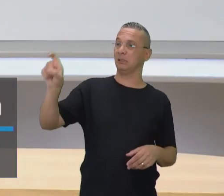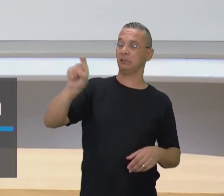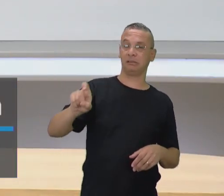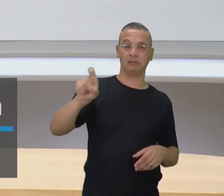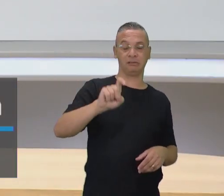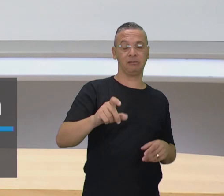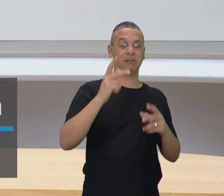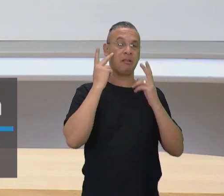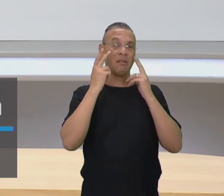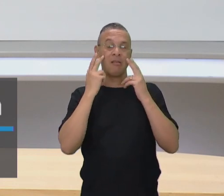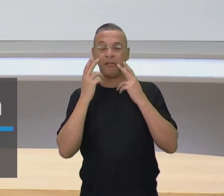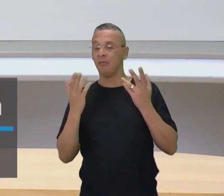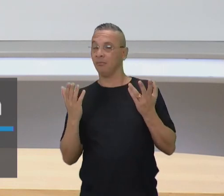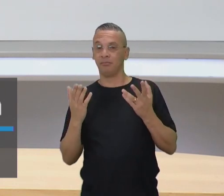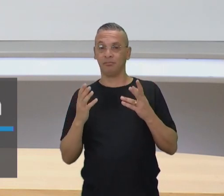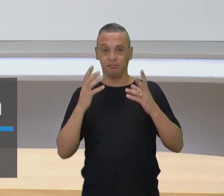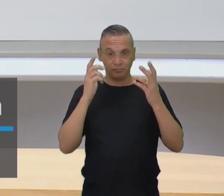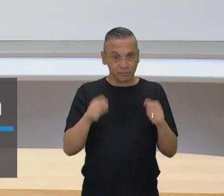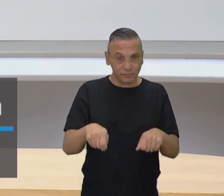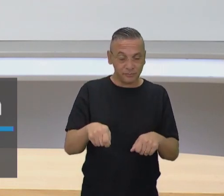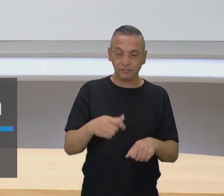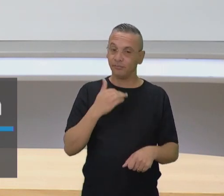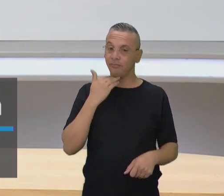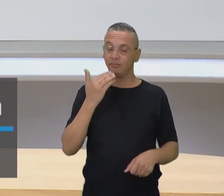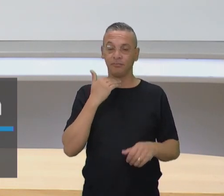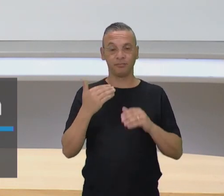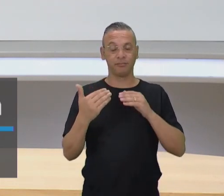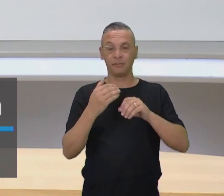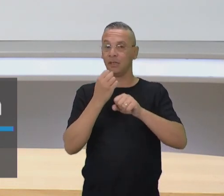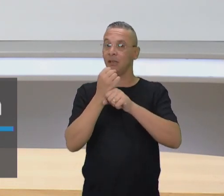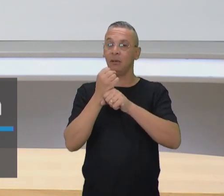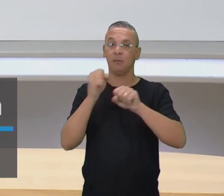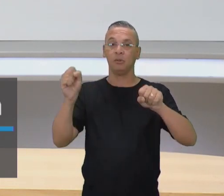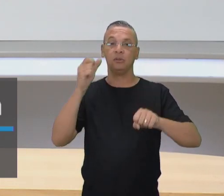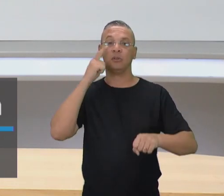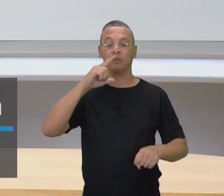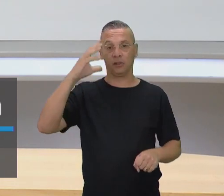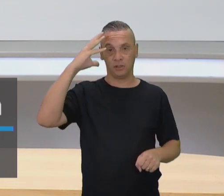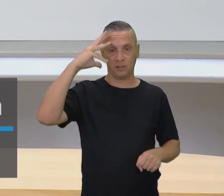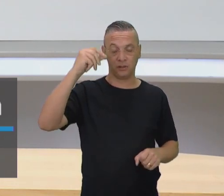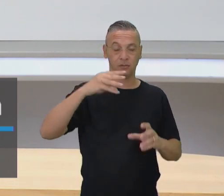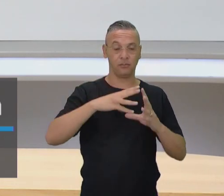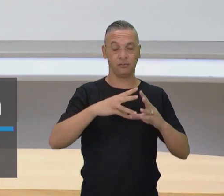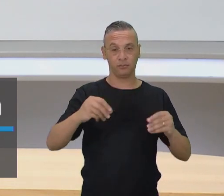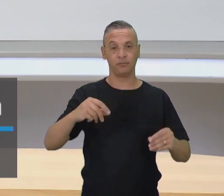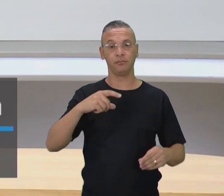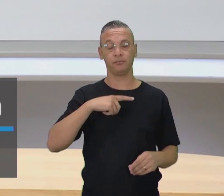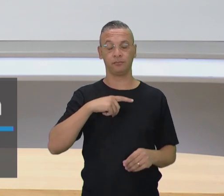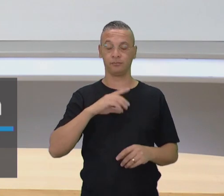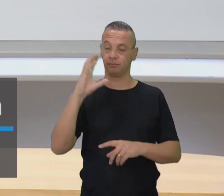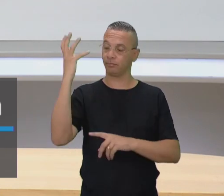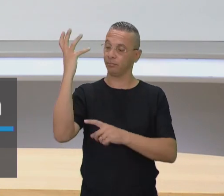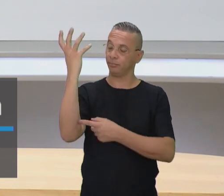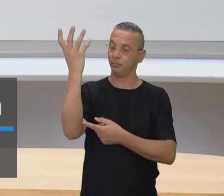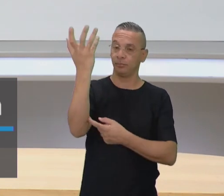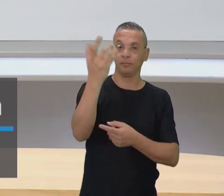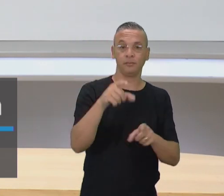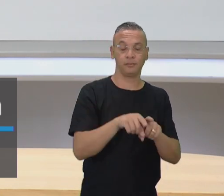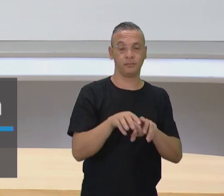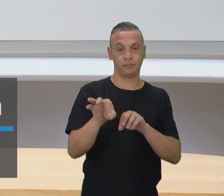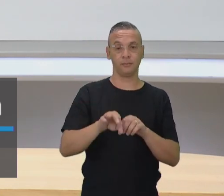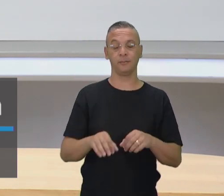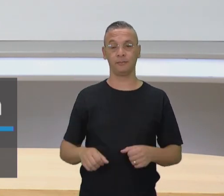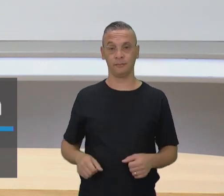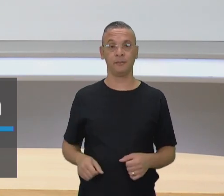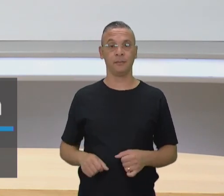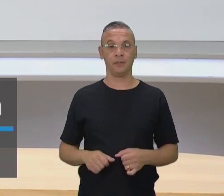fosse natural, porque não vai ser efetivo, a pessoa não vai dar conta e não vai conseguir cumprir aí a colheita para poder alimentar tanta gente,